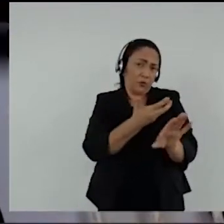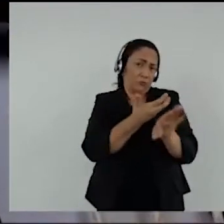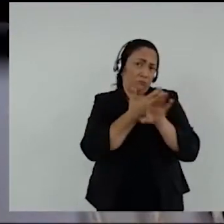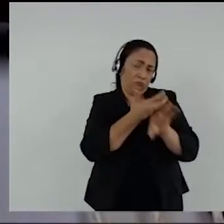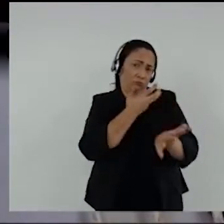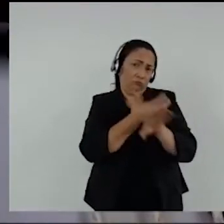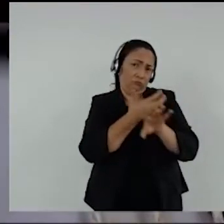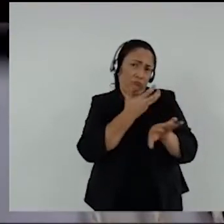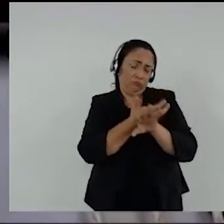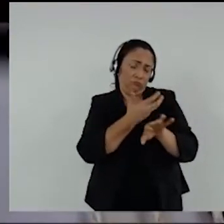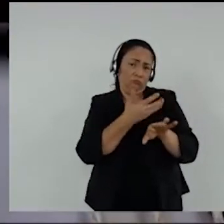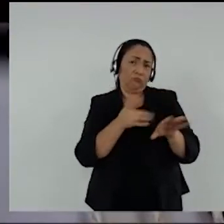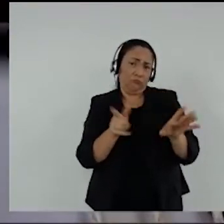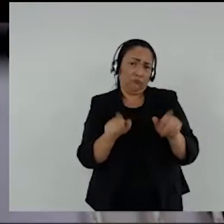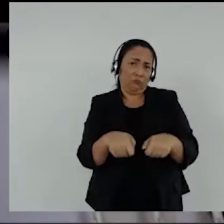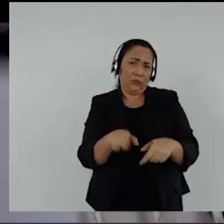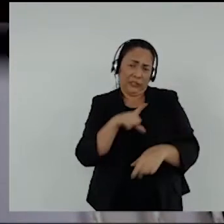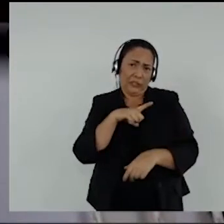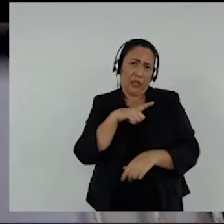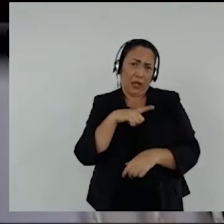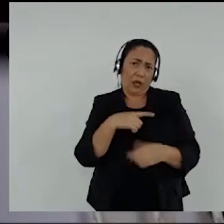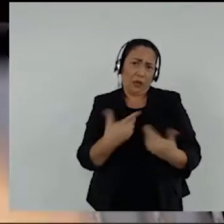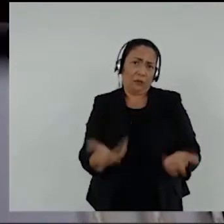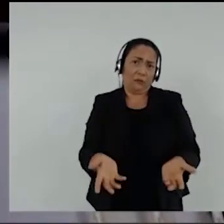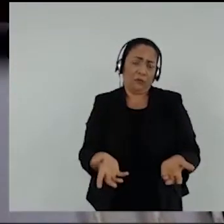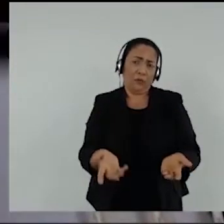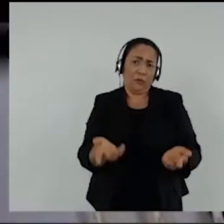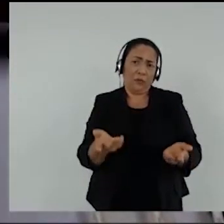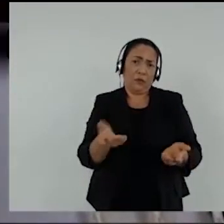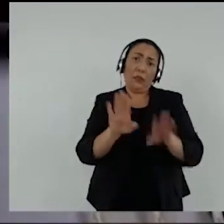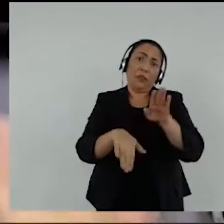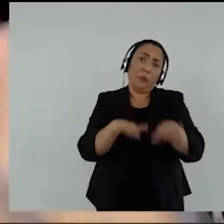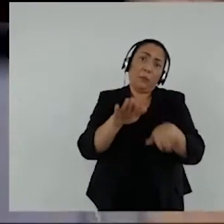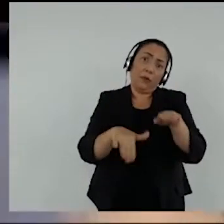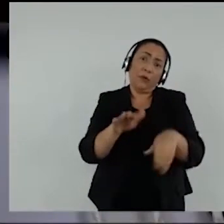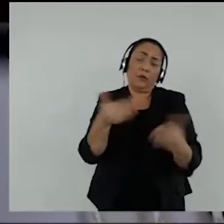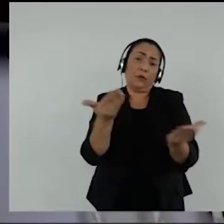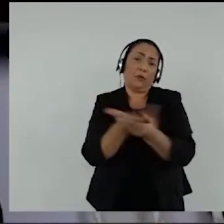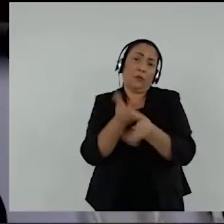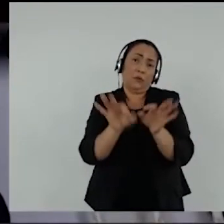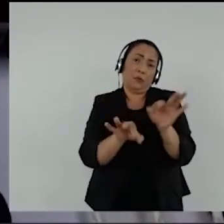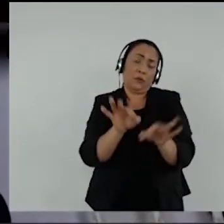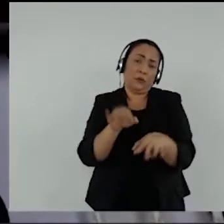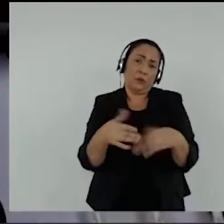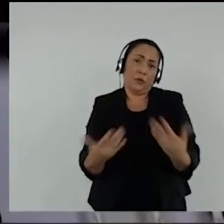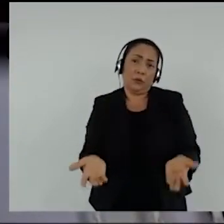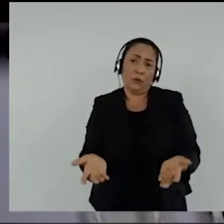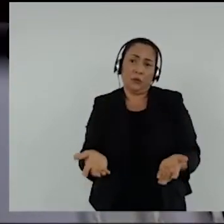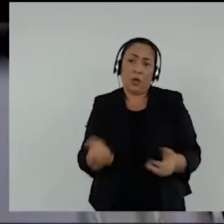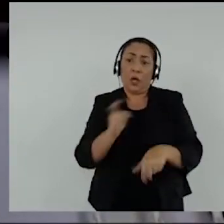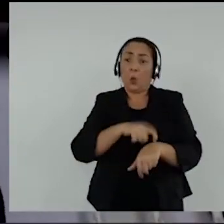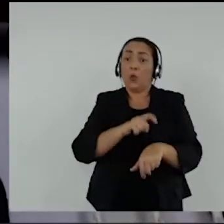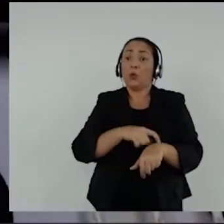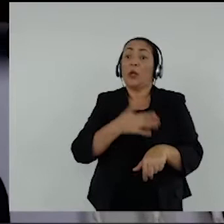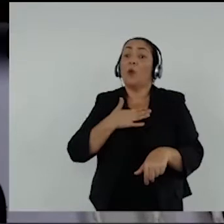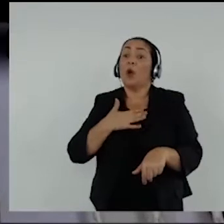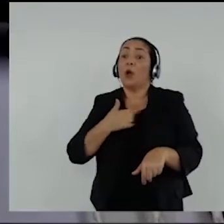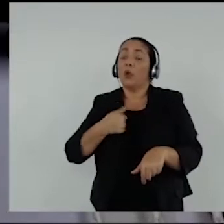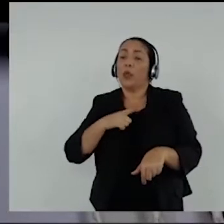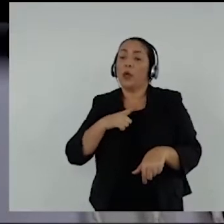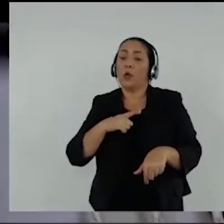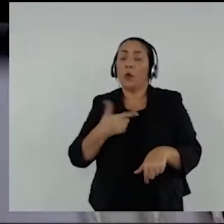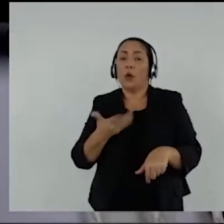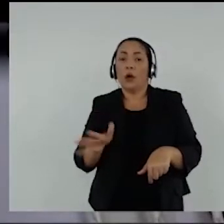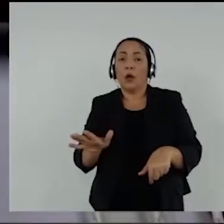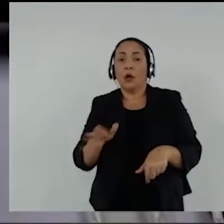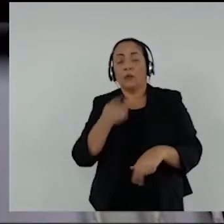continuar a fazê-lo, né, depois. Para ir aqui, não sei muito bem quanto tempo me resta, mas para ir me encaminhando